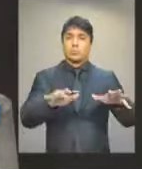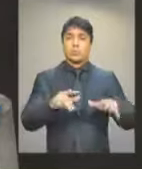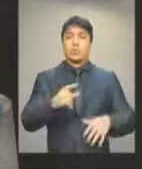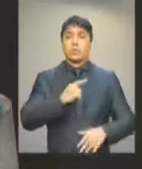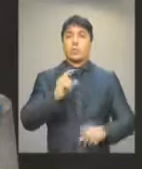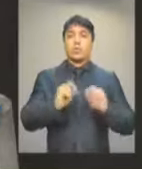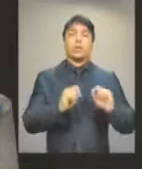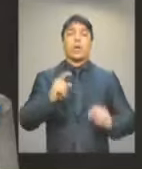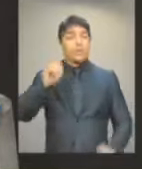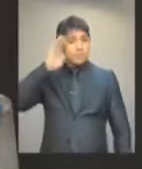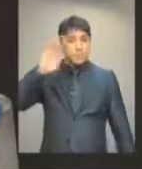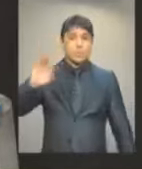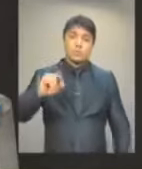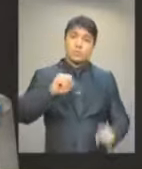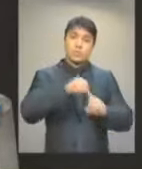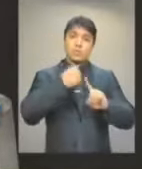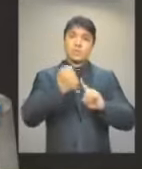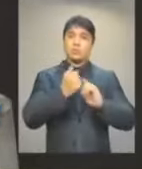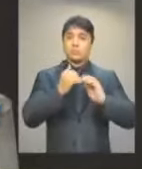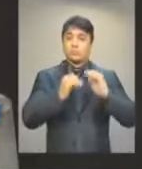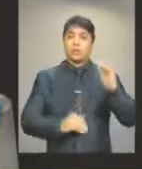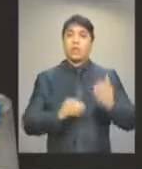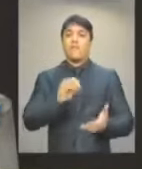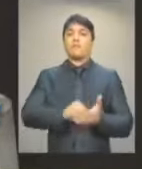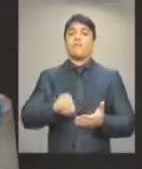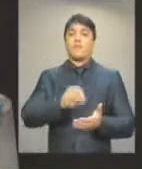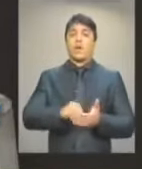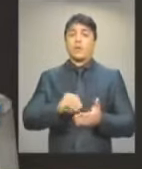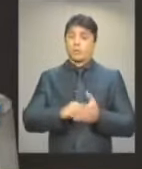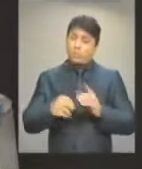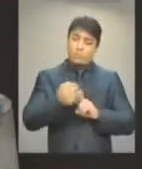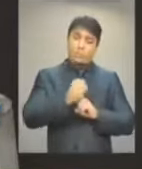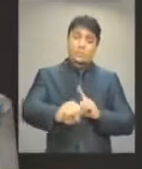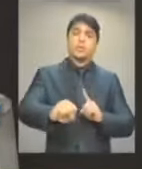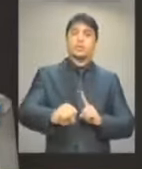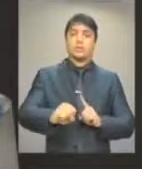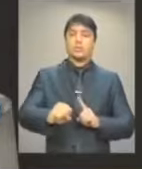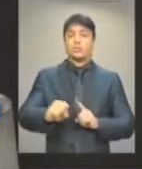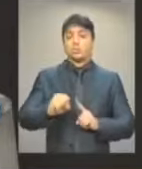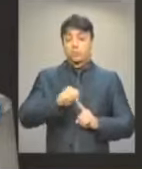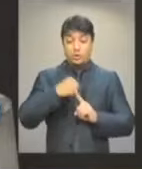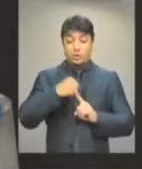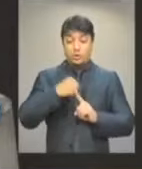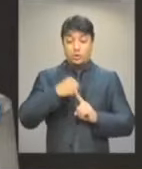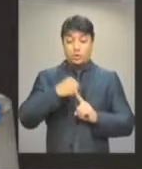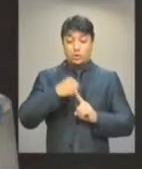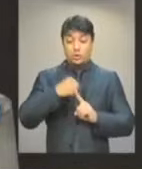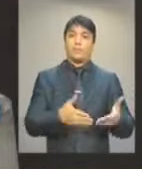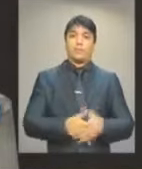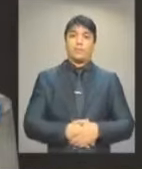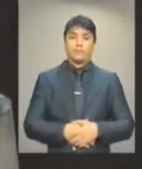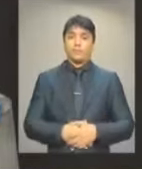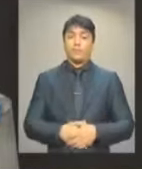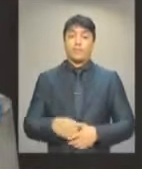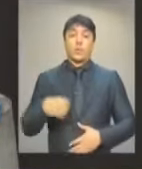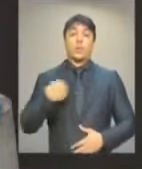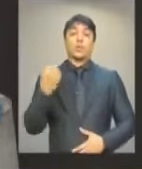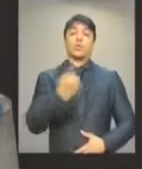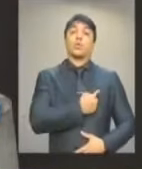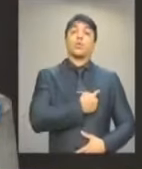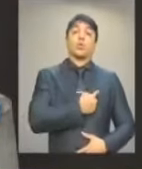o que a pandemia escancara é, sobretudo, a desigualdade e a falta de proteção, de proteção social.